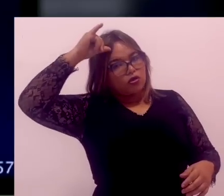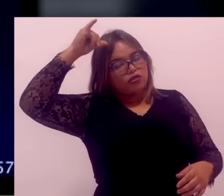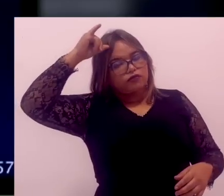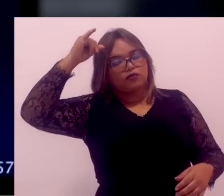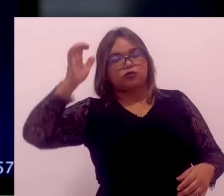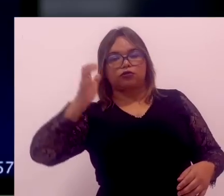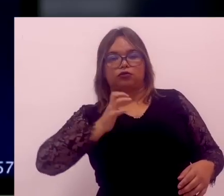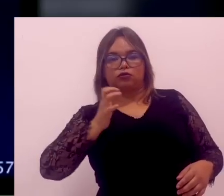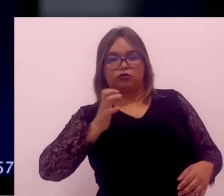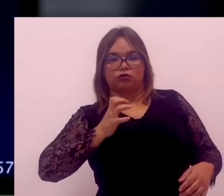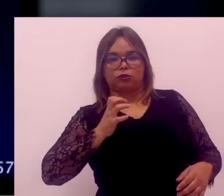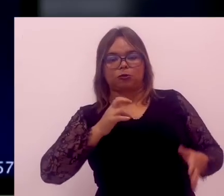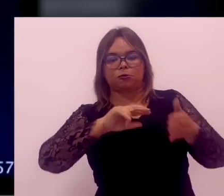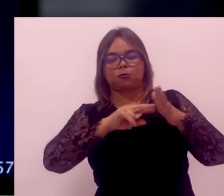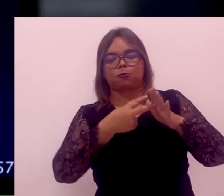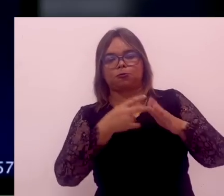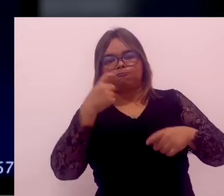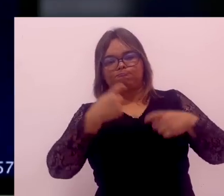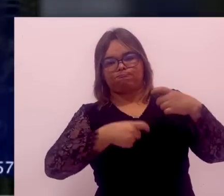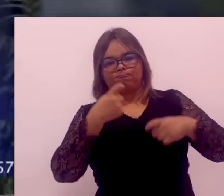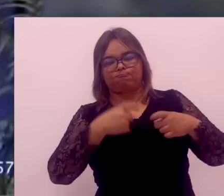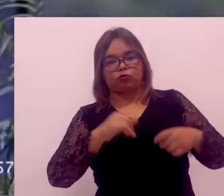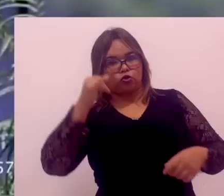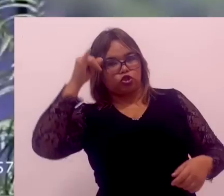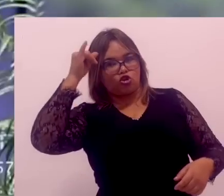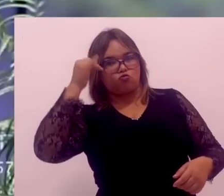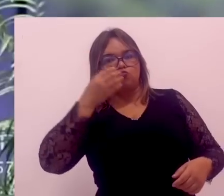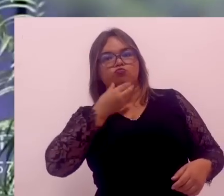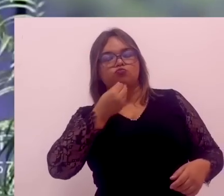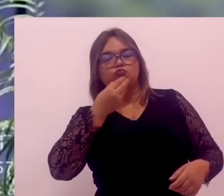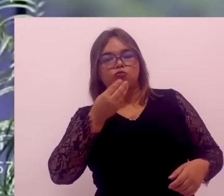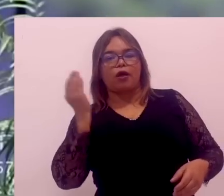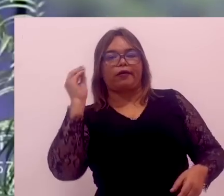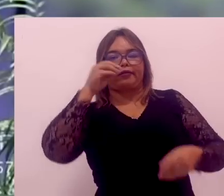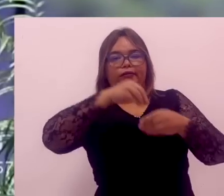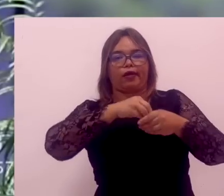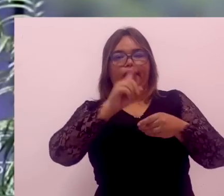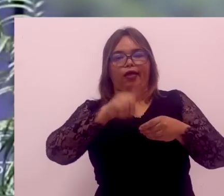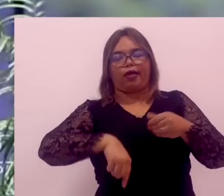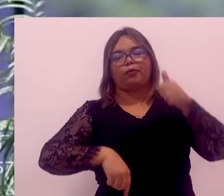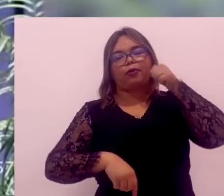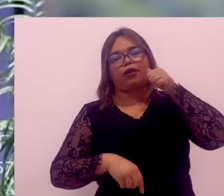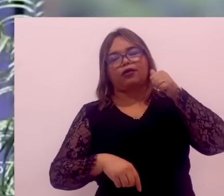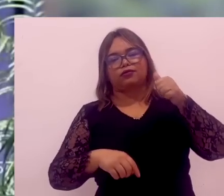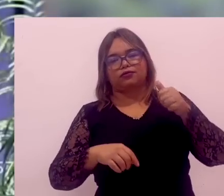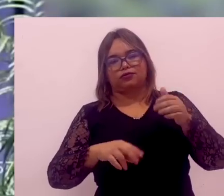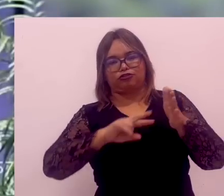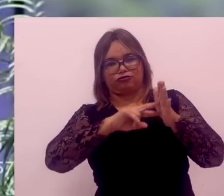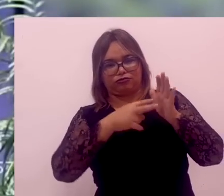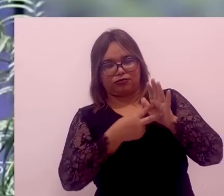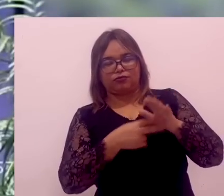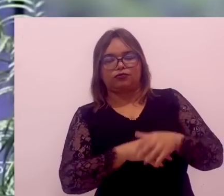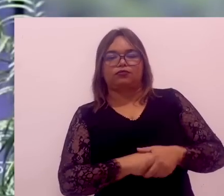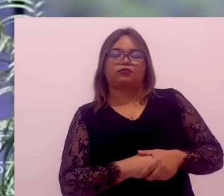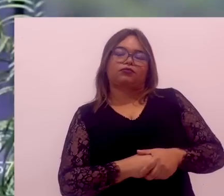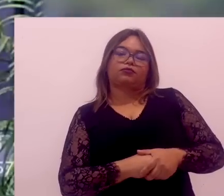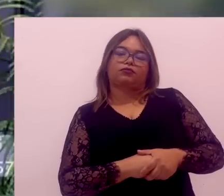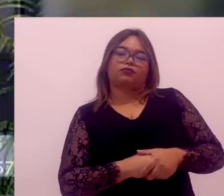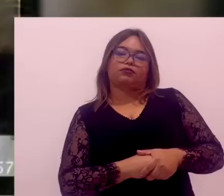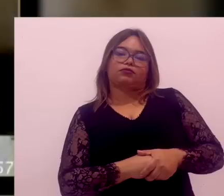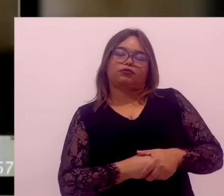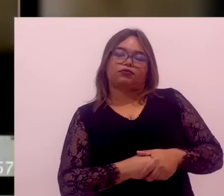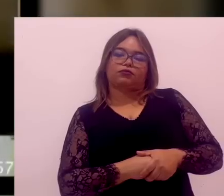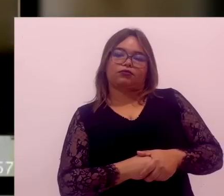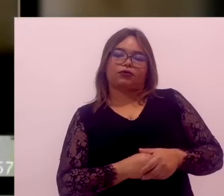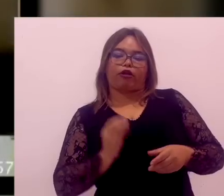dentro era feminina. O fruto de dentro simbolizava a produtividade da mulher. É um símbolo sexual da união de Ísis e